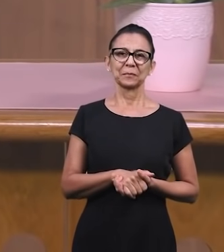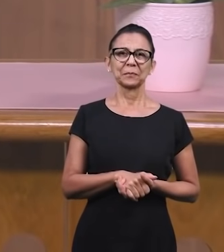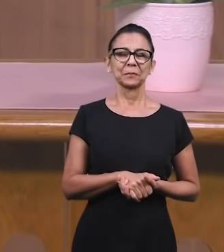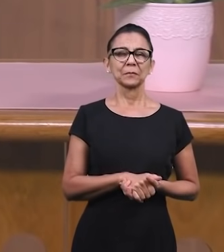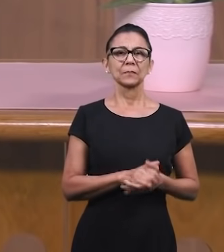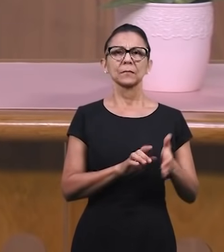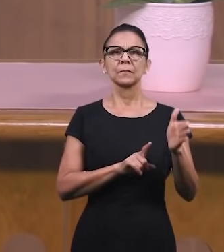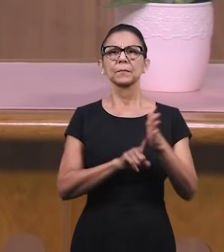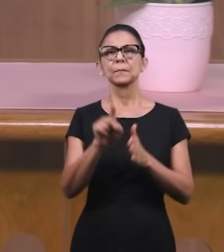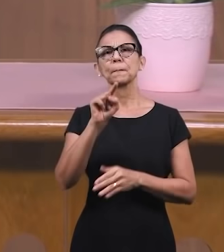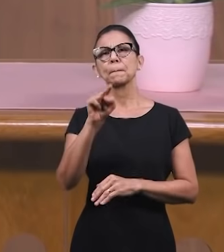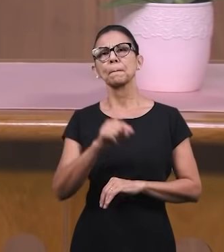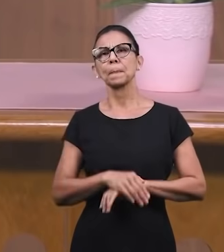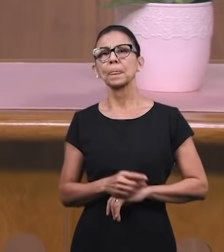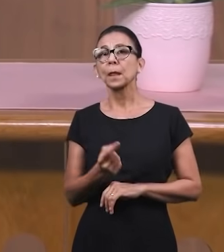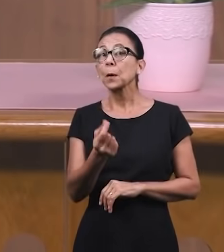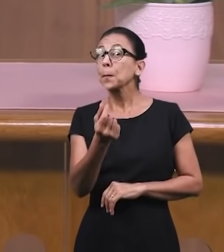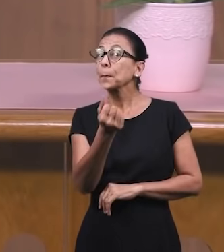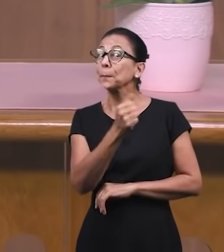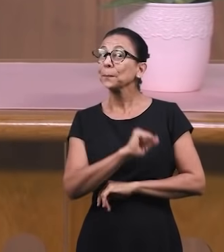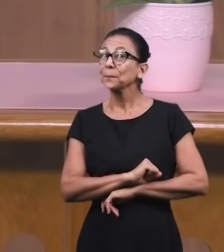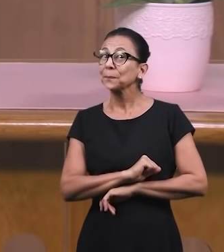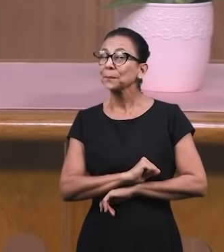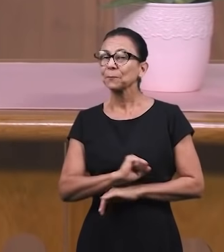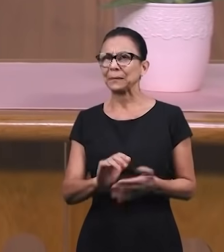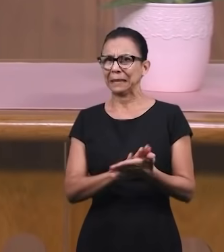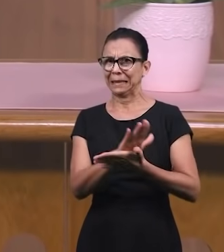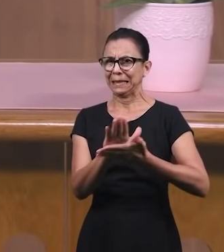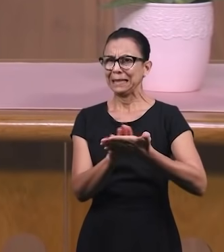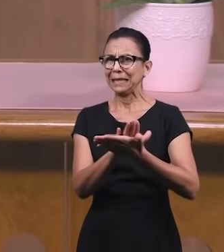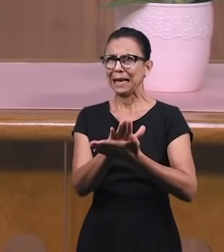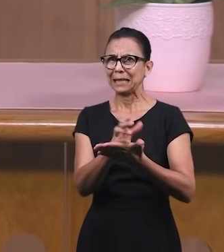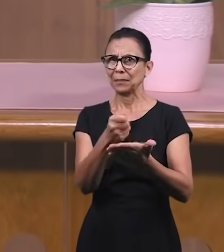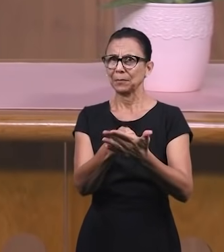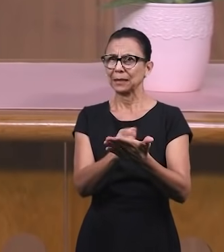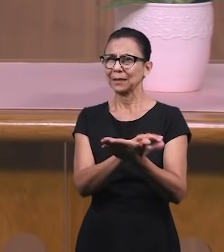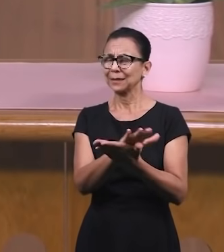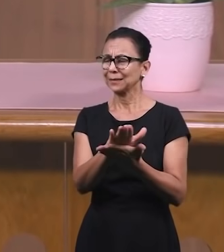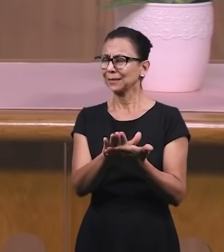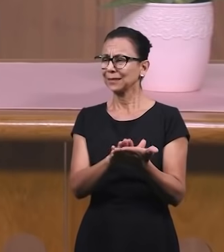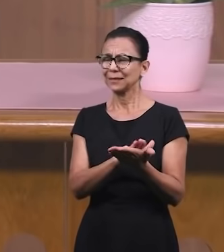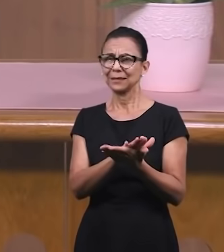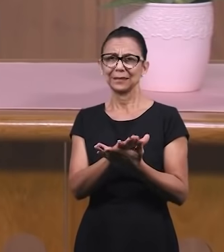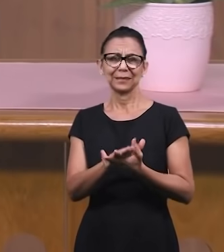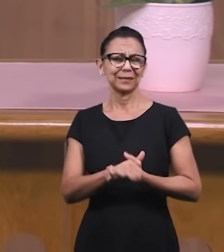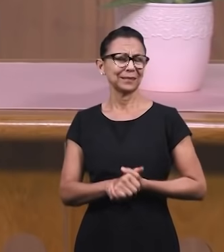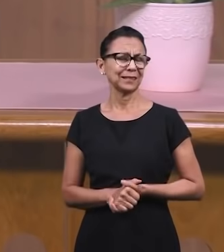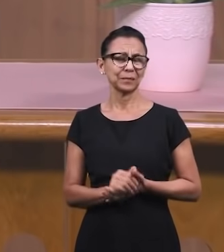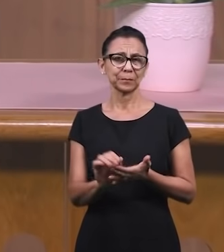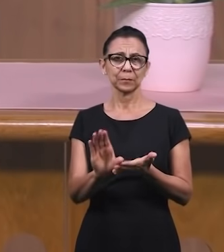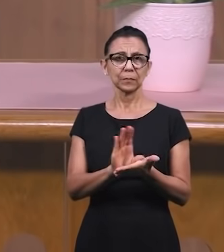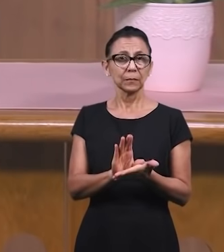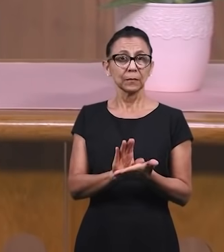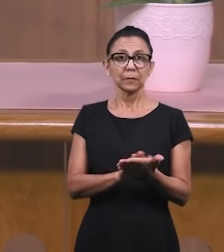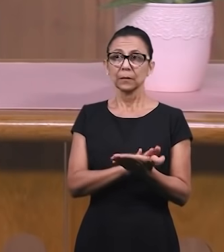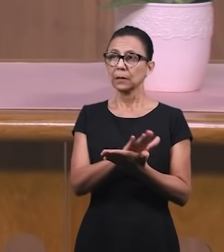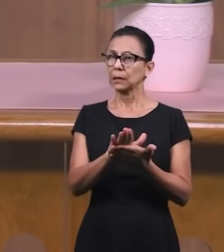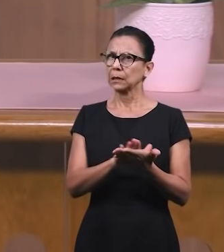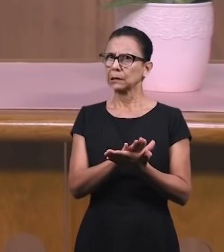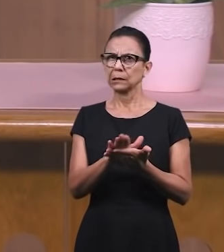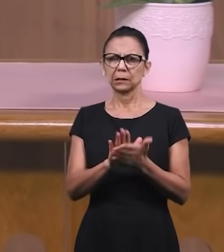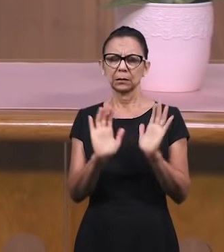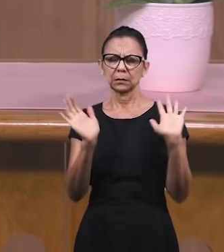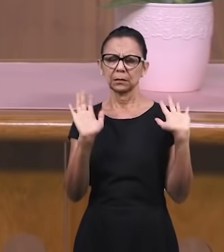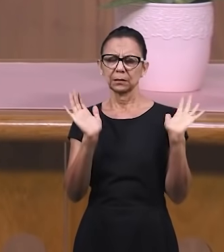alma. Agora, a pergunta é a seguinte: quanto custa isso? Nada, absolutamente nada. Sequer uma contribuição vai ser